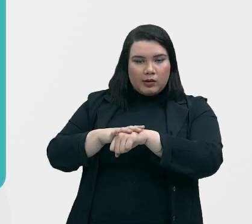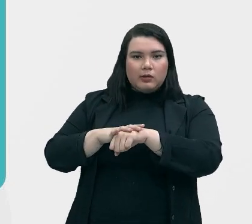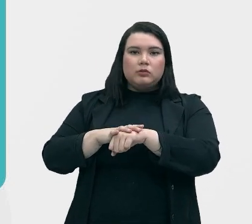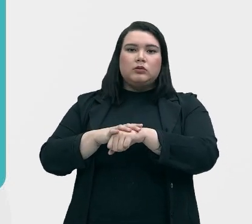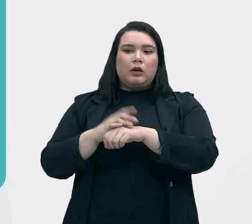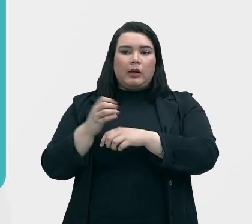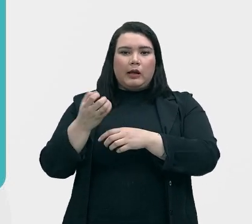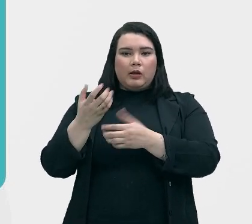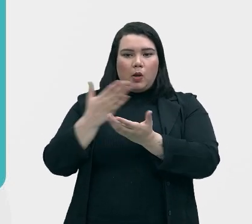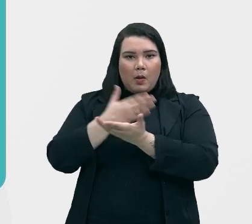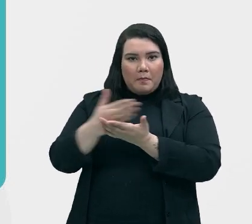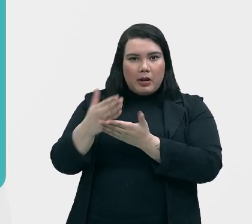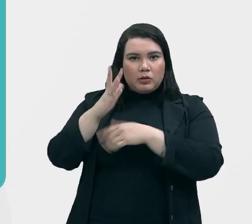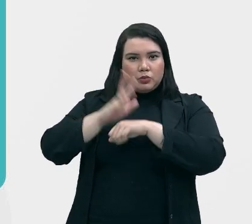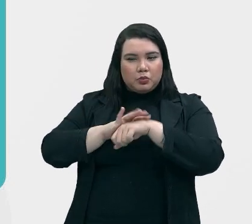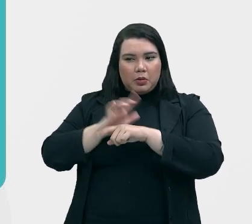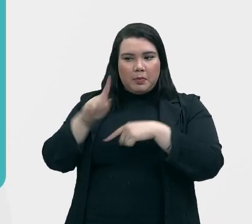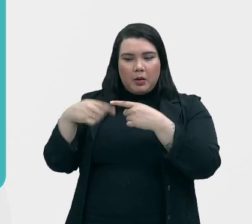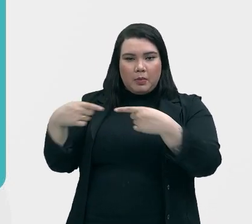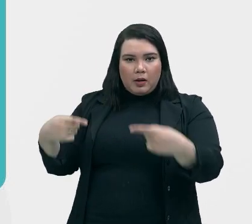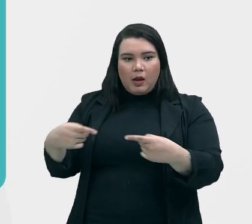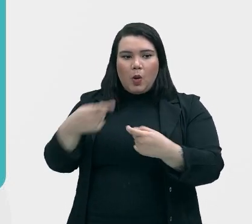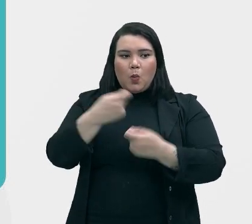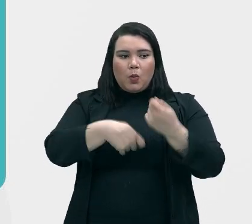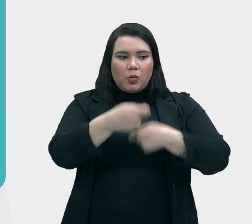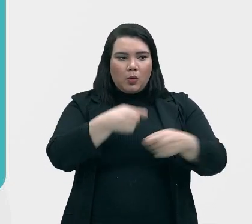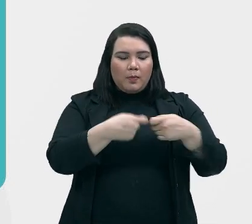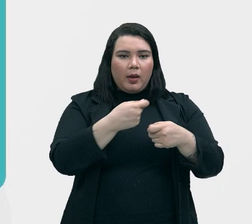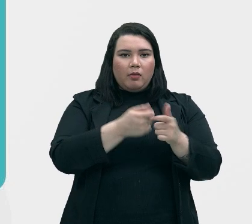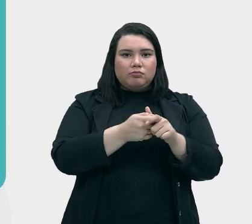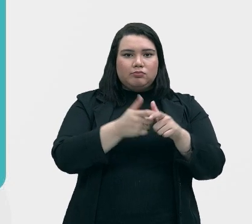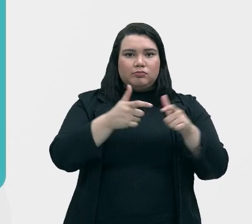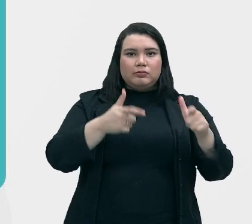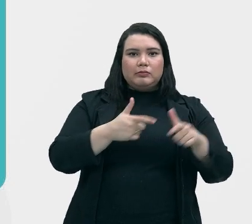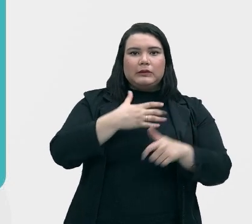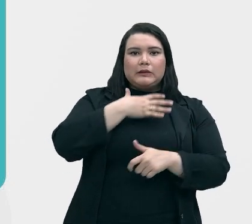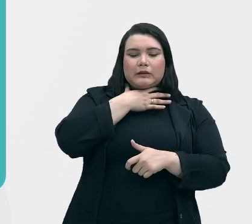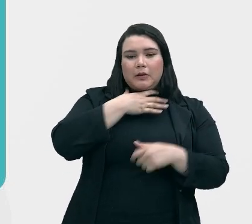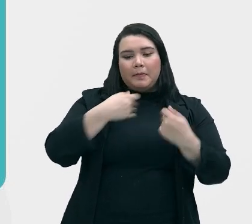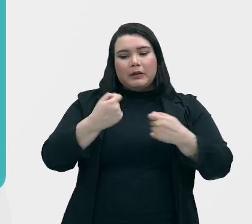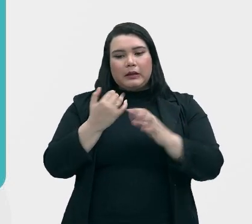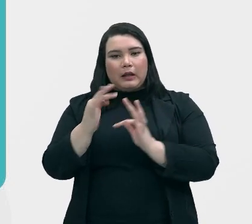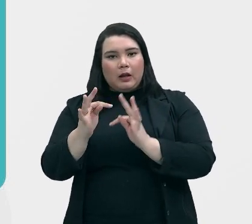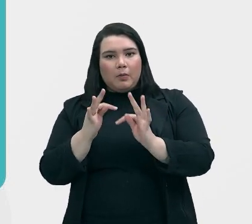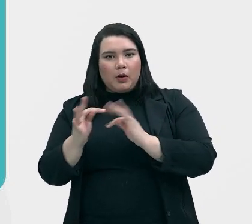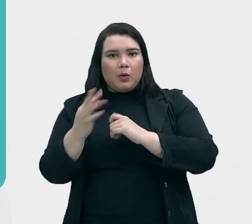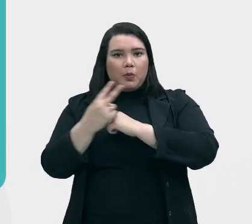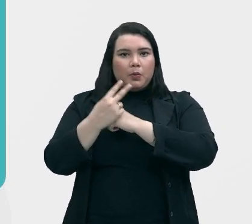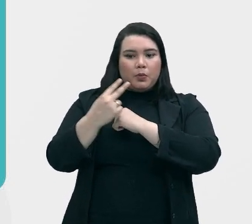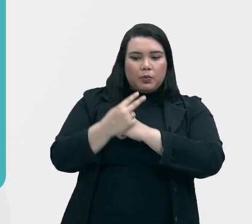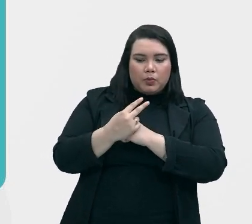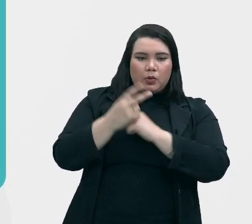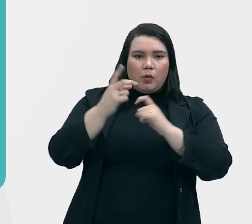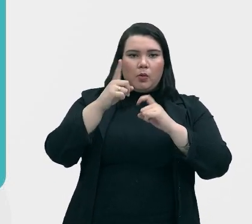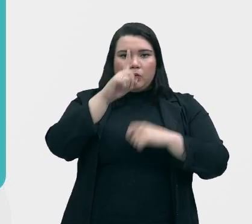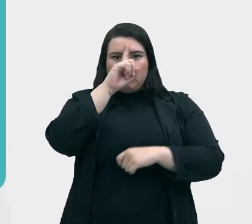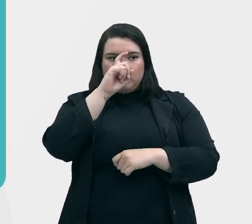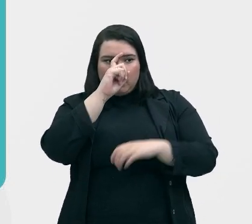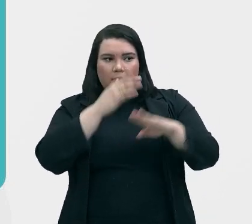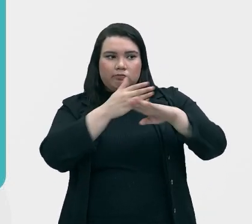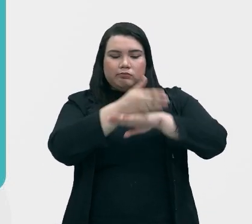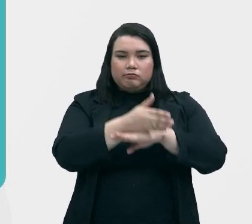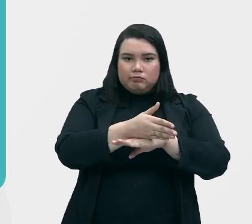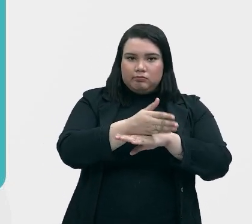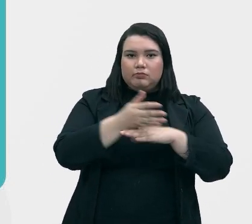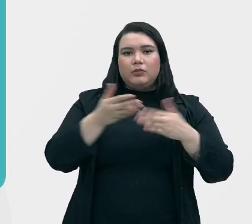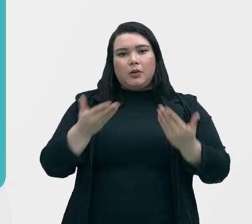doenças vão gerar problemas econômicos, porque precisa tratar, precisa cuidar, precisa ter hospital. Então,